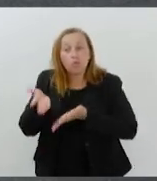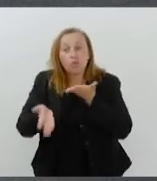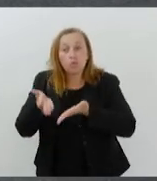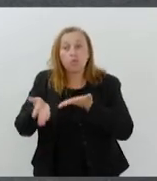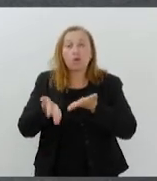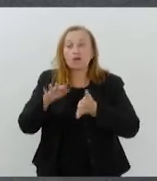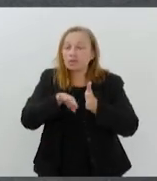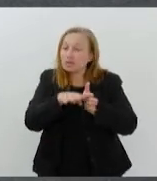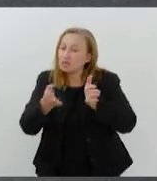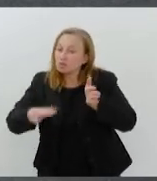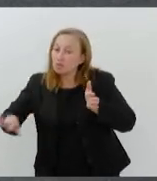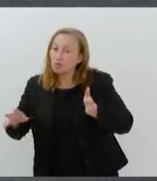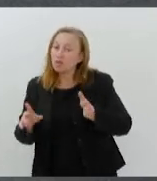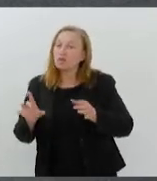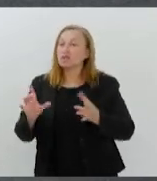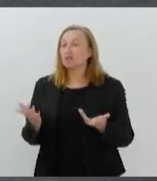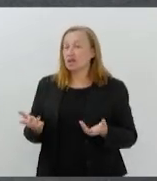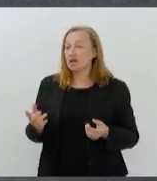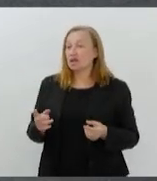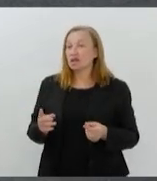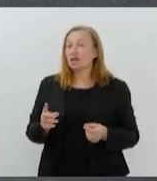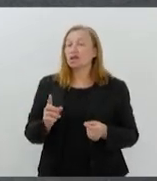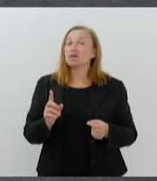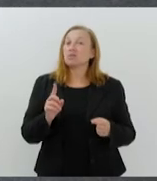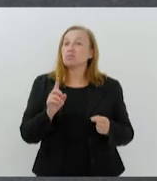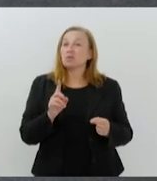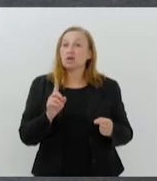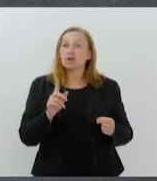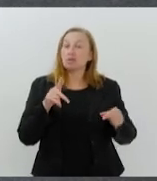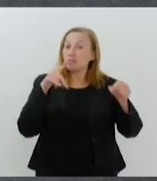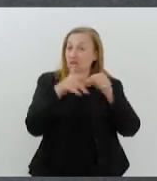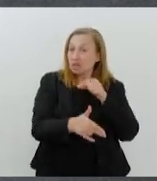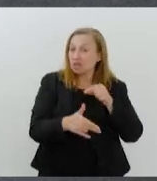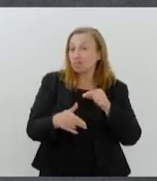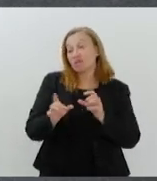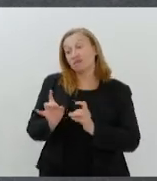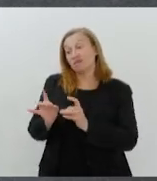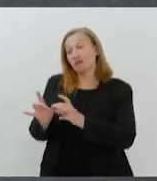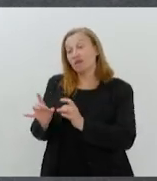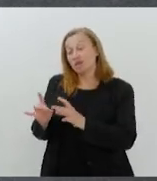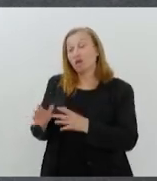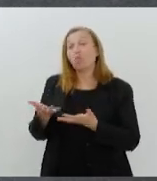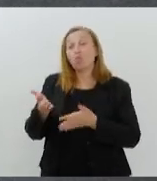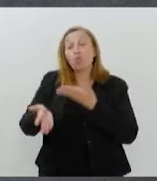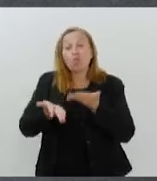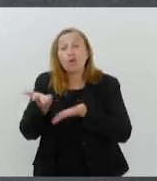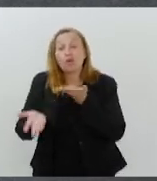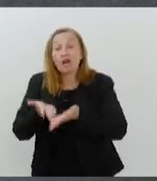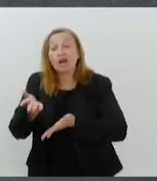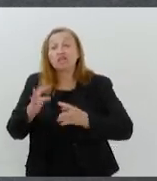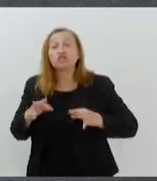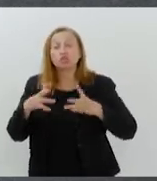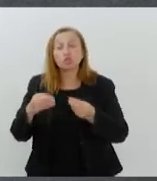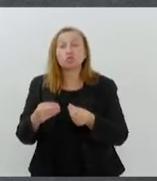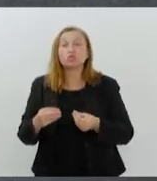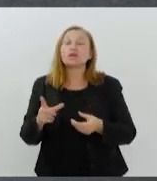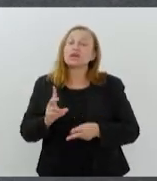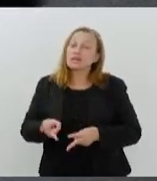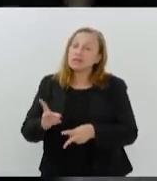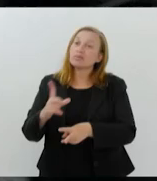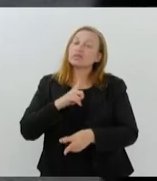sejam privatizadas, cuidar muito bem da Lagoa de Araruama e das demais, porque isso sempre vai gerar